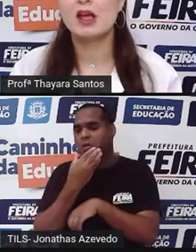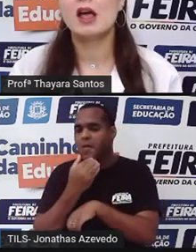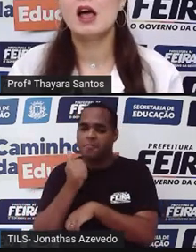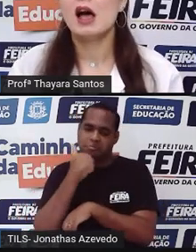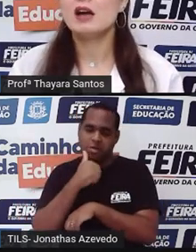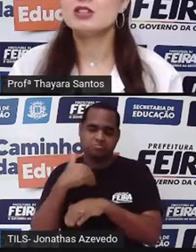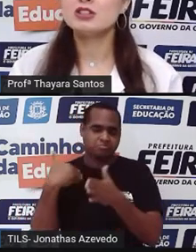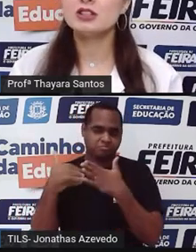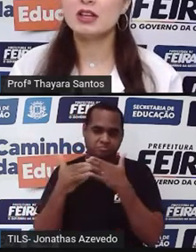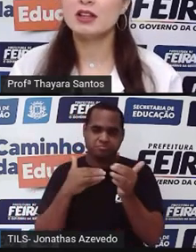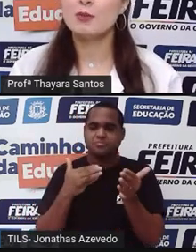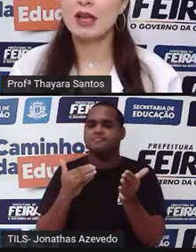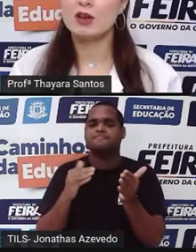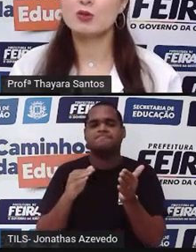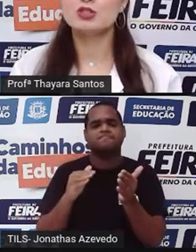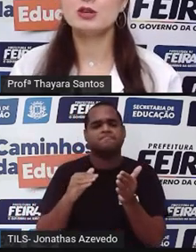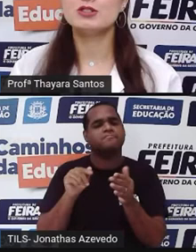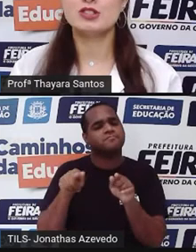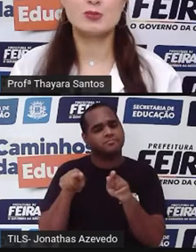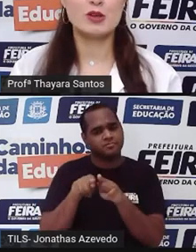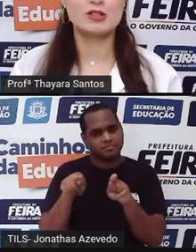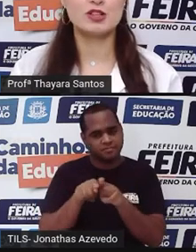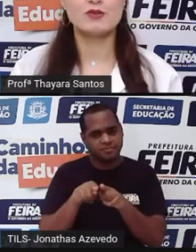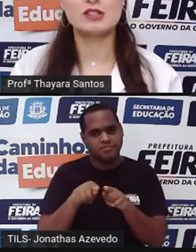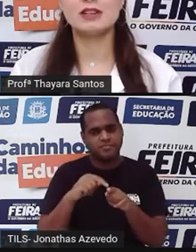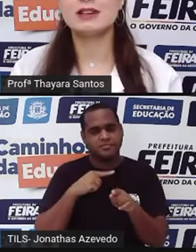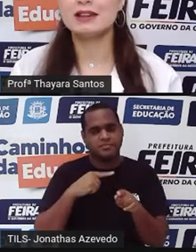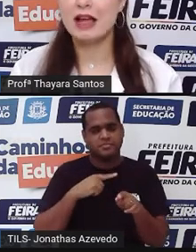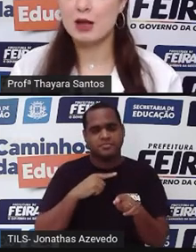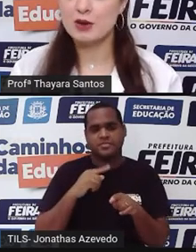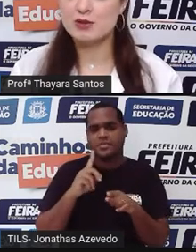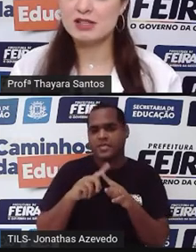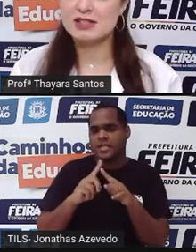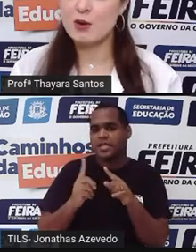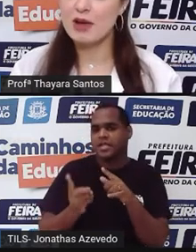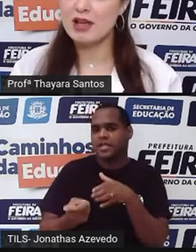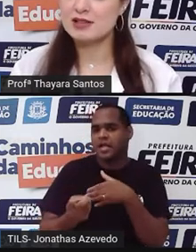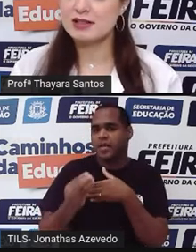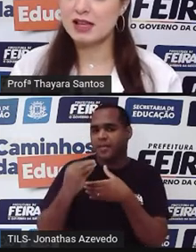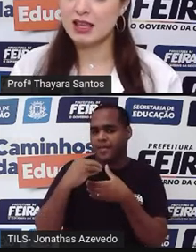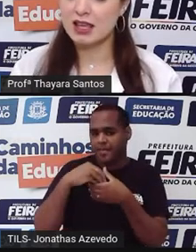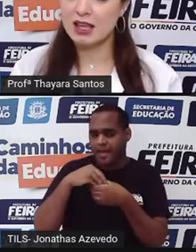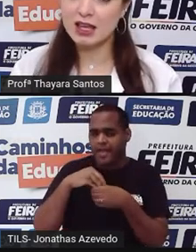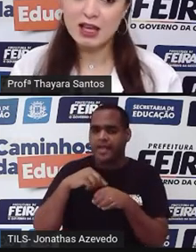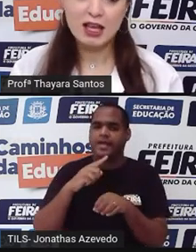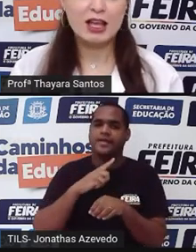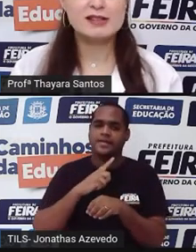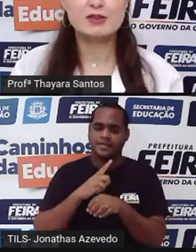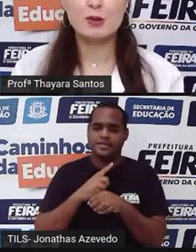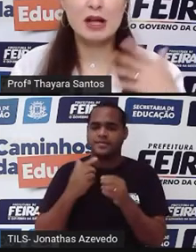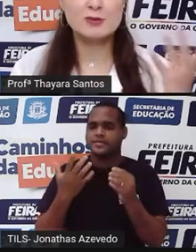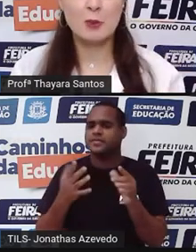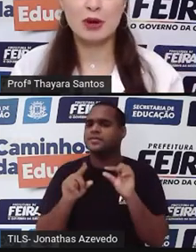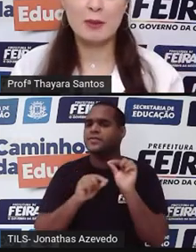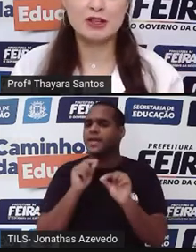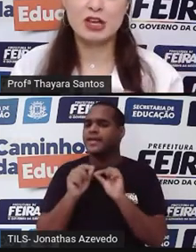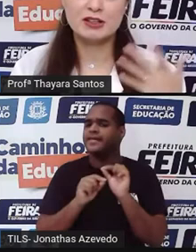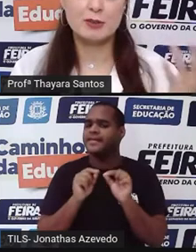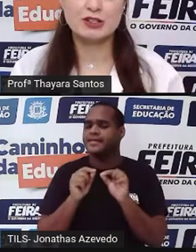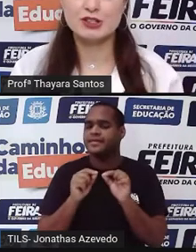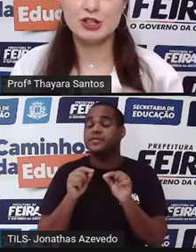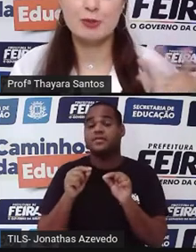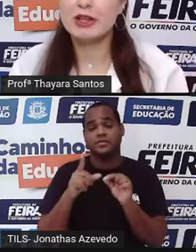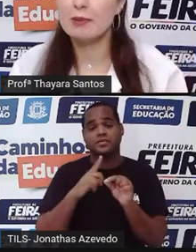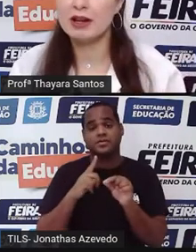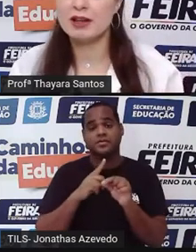pessoa a gente tem também os dispositivos intradérmicos que são esses aqui que são chamados popularmente